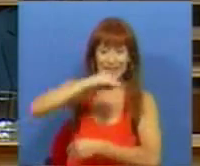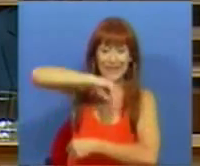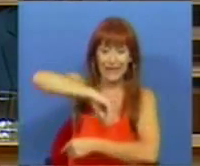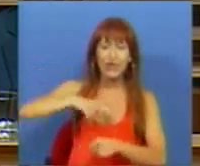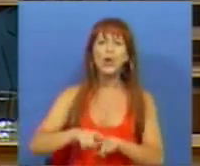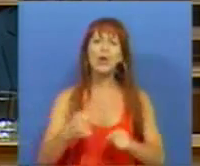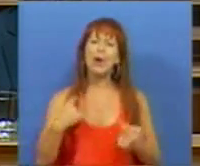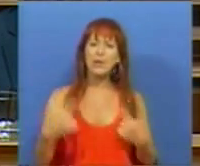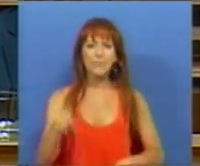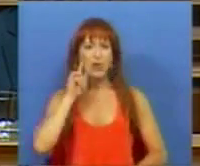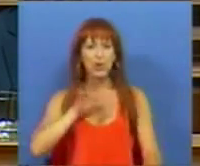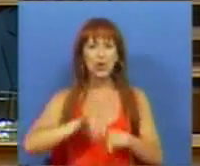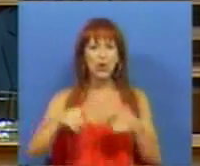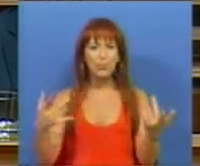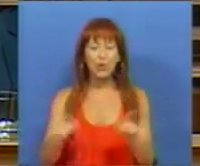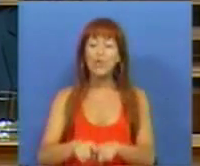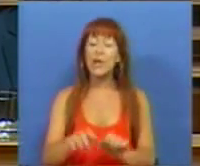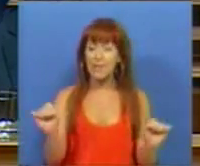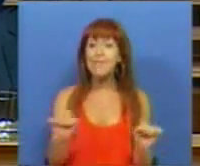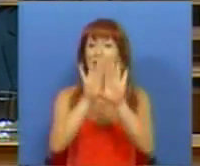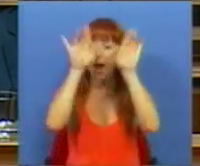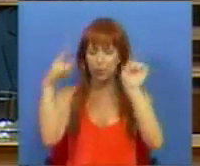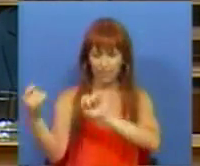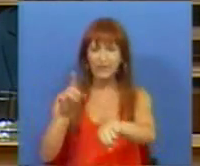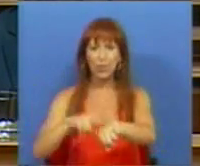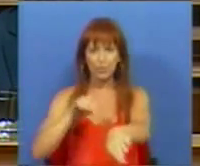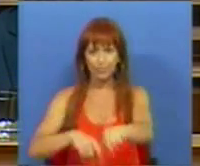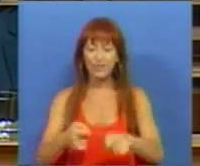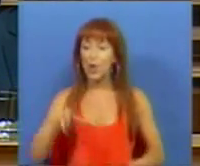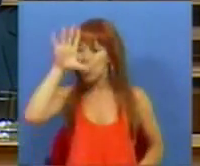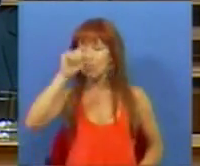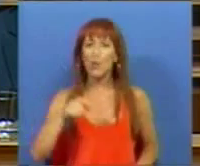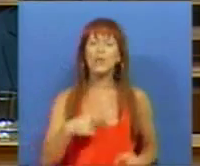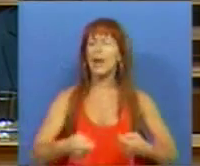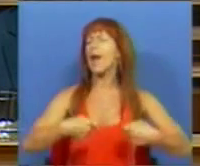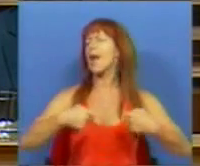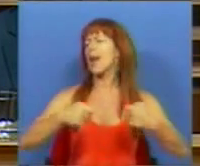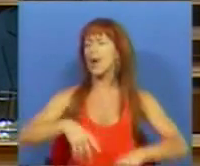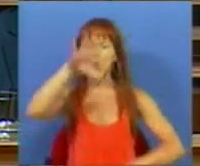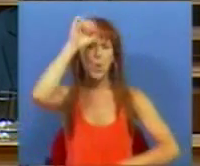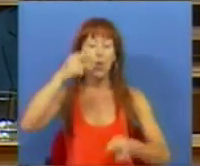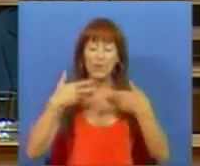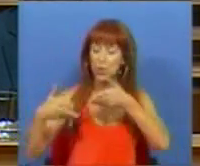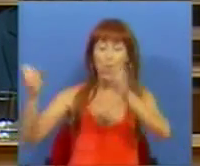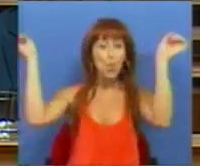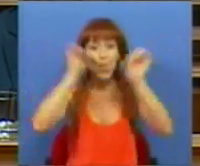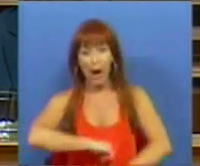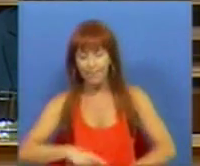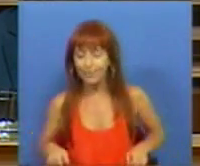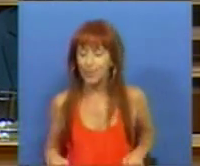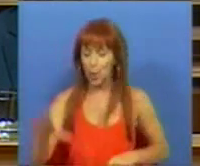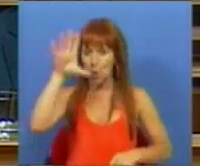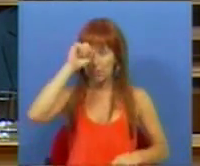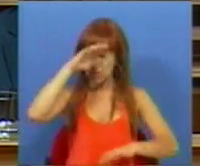Nós temos, senhoras e senhores deputados, e é o que fica claro deste debate, um governo perdulário, um governo desorientado, um